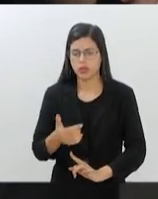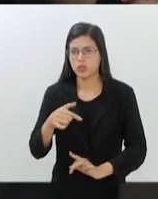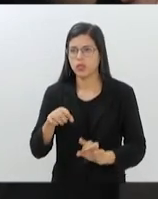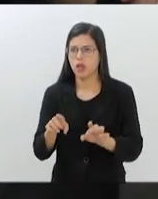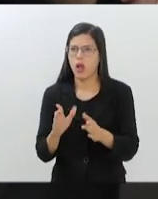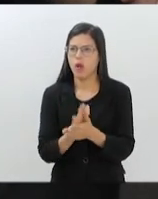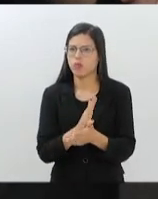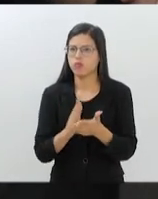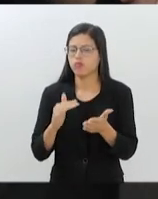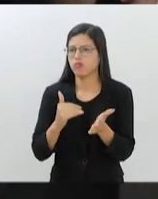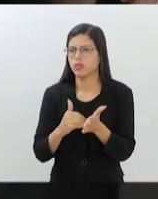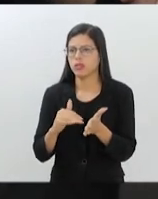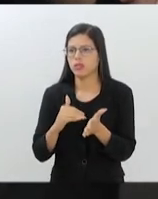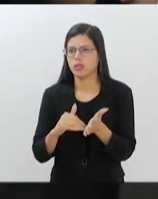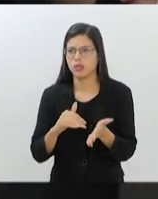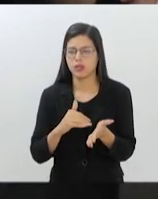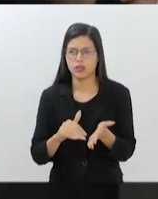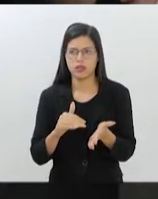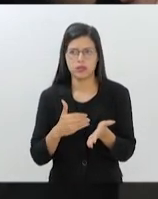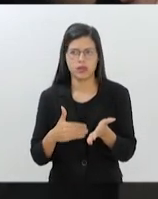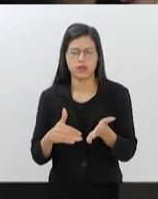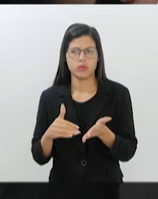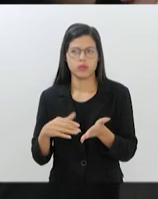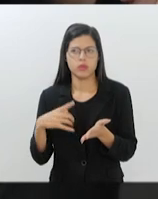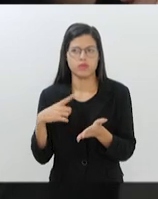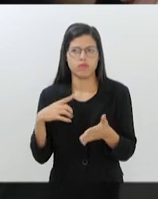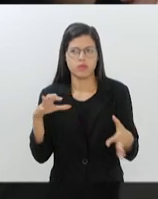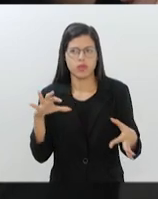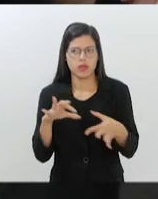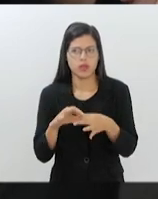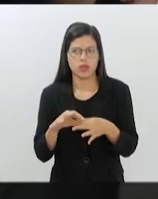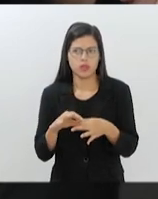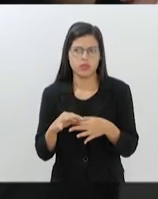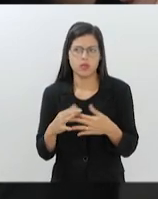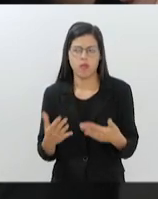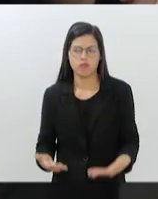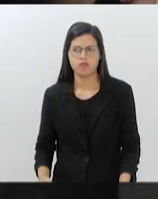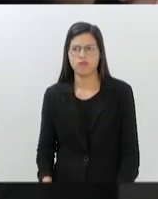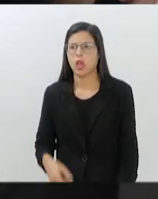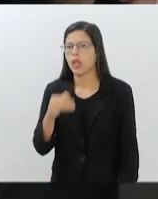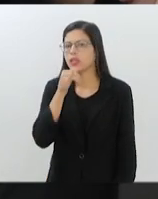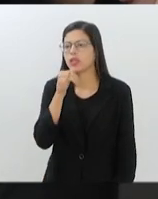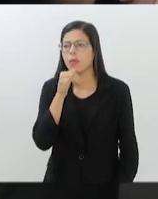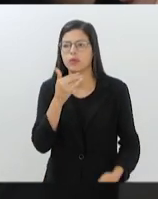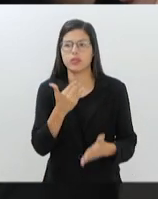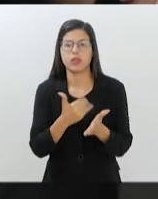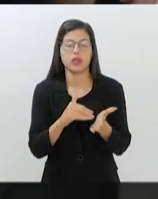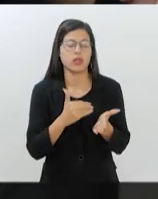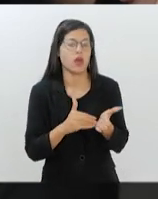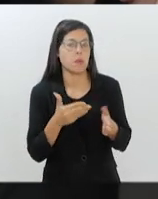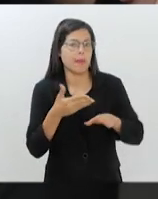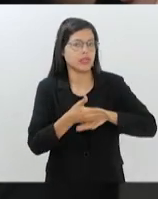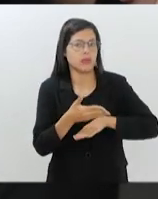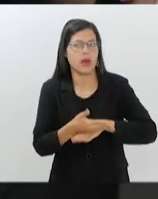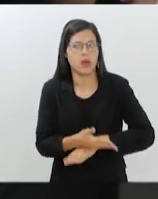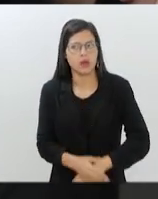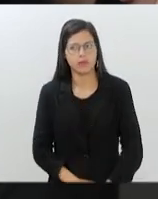secretários que tem alguma relevância alguma ligação com a pasta exemplo de secretários que estiveram lá